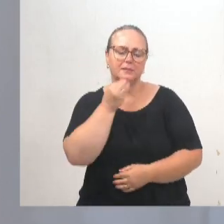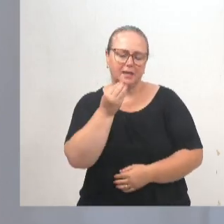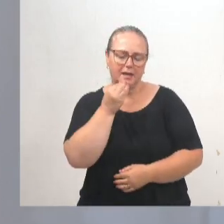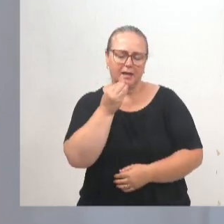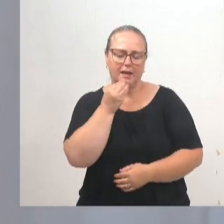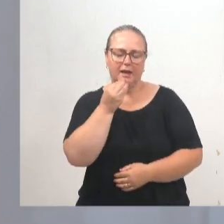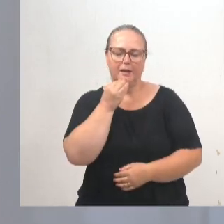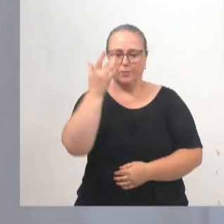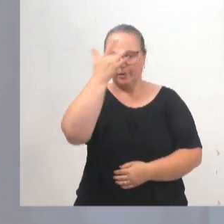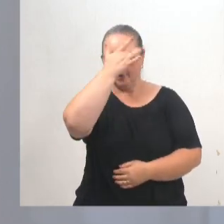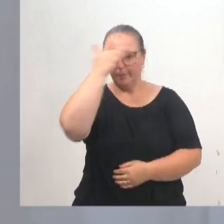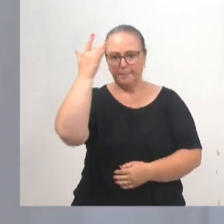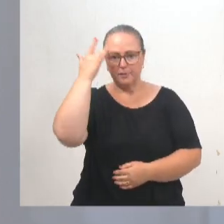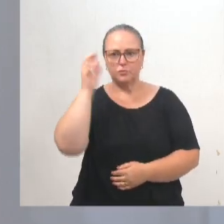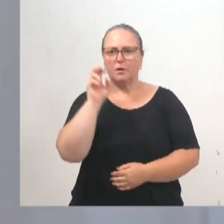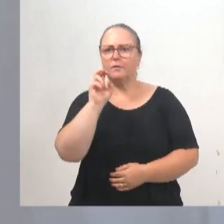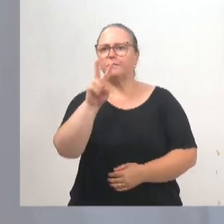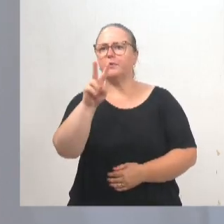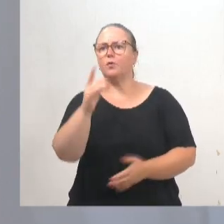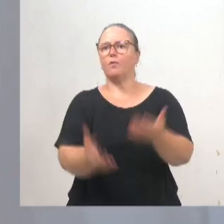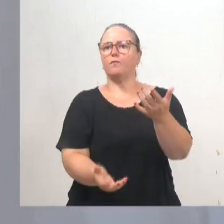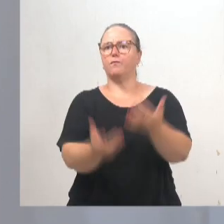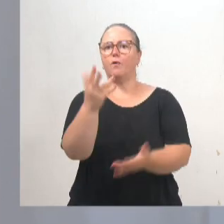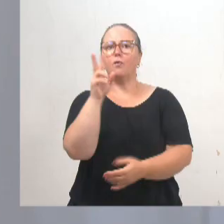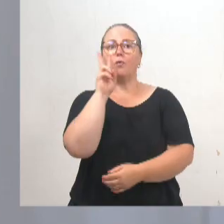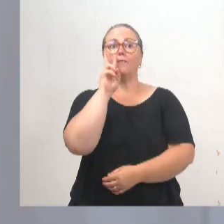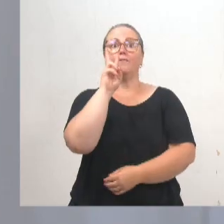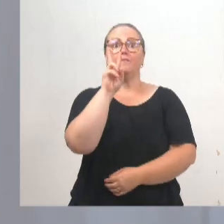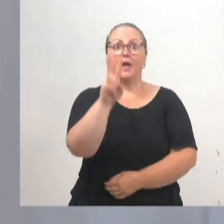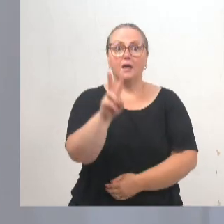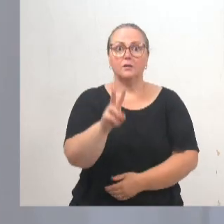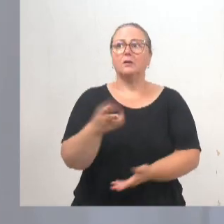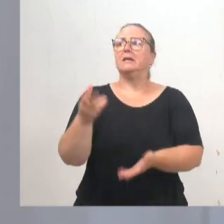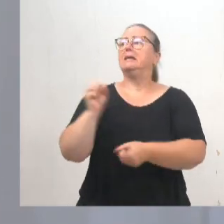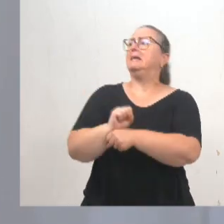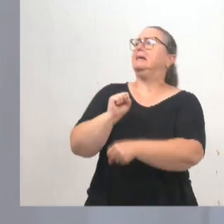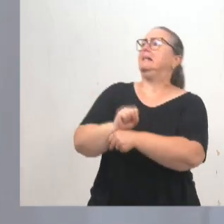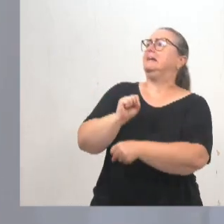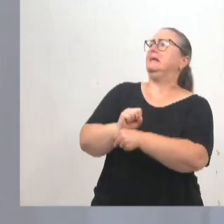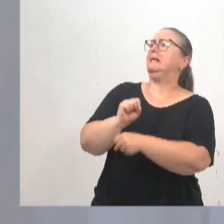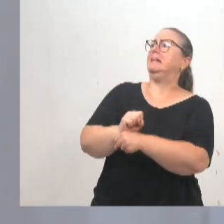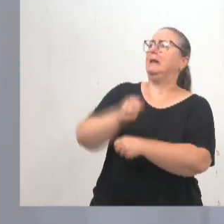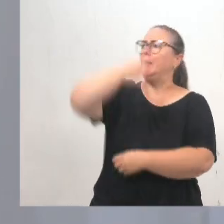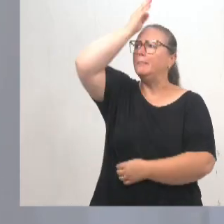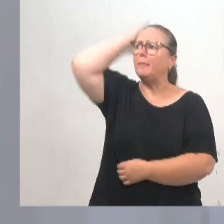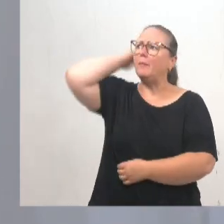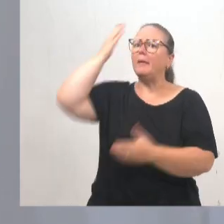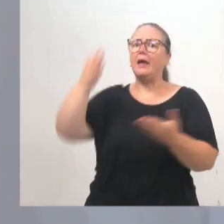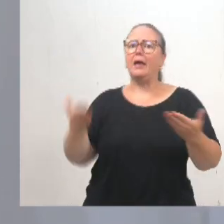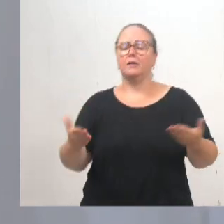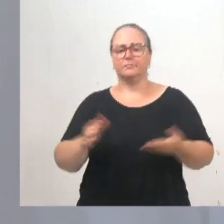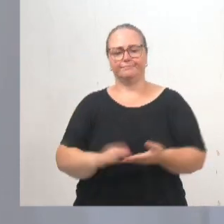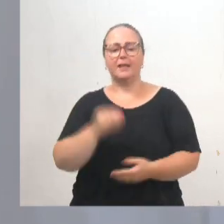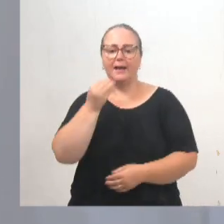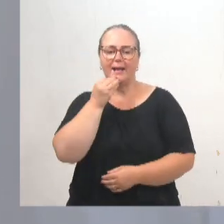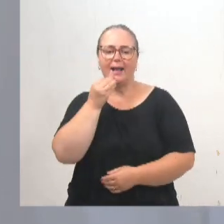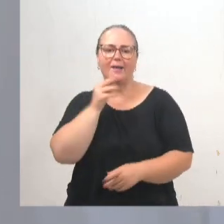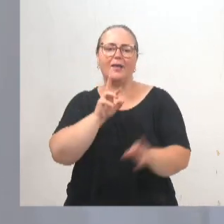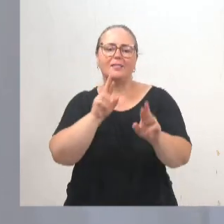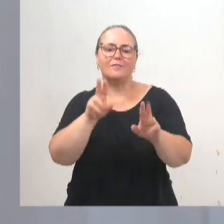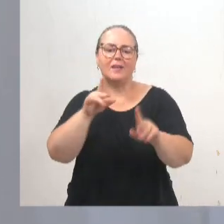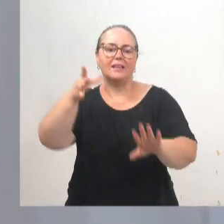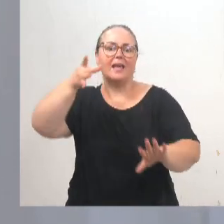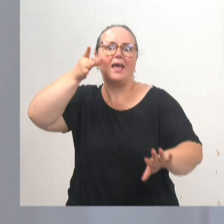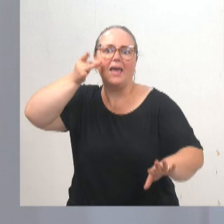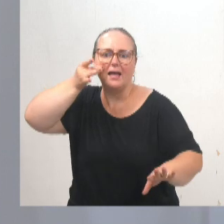pessoa percebe que o incêndio está na sua frente e o bombeiro não chega. Só que às vezes aquele 1 minuto ele parece 10 minutos, meia hora, porque a pessoa